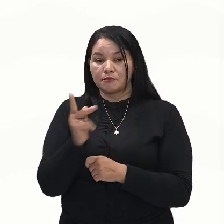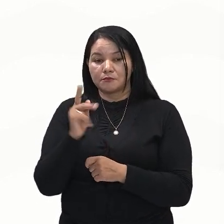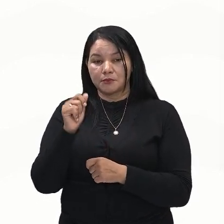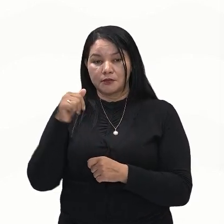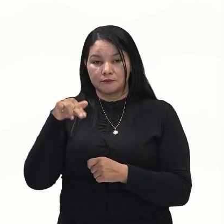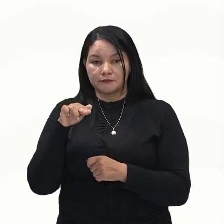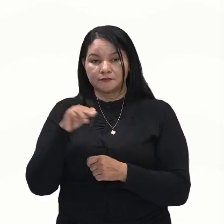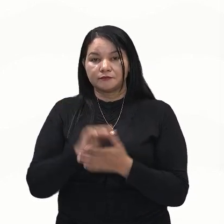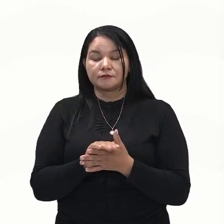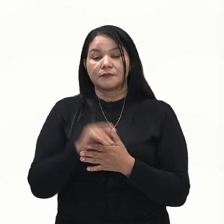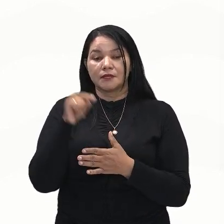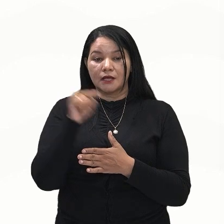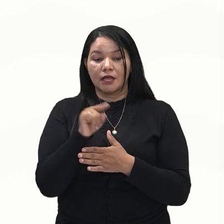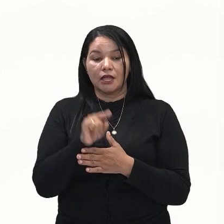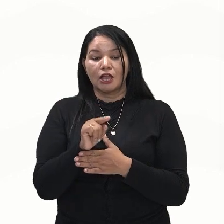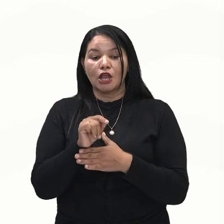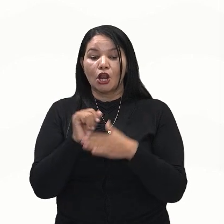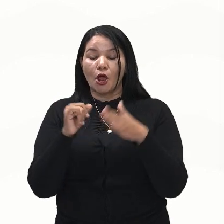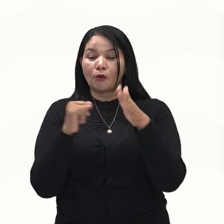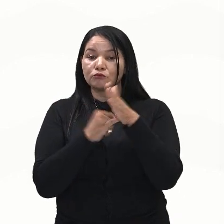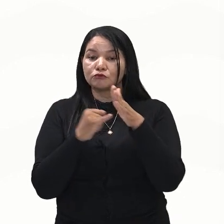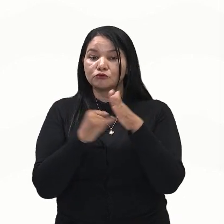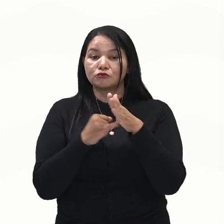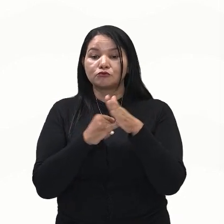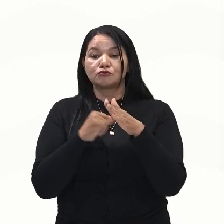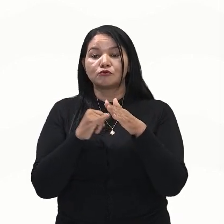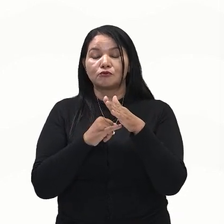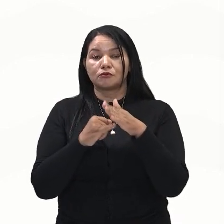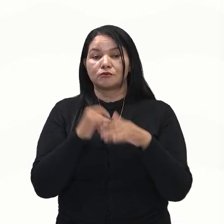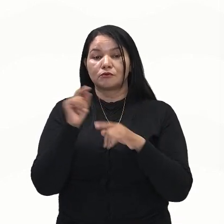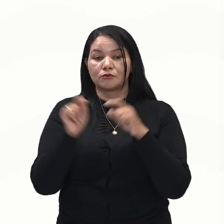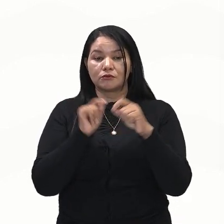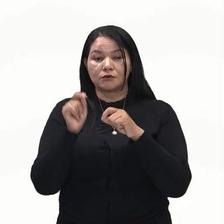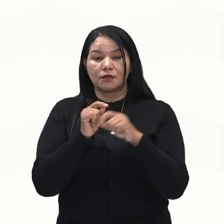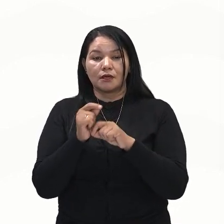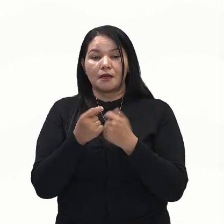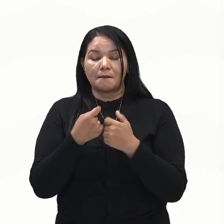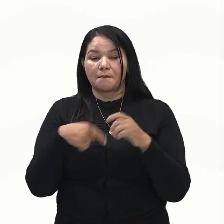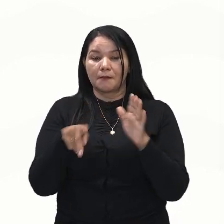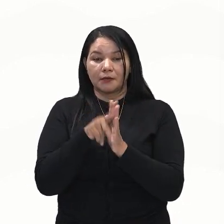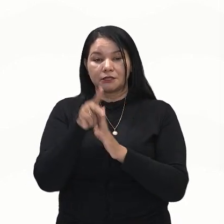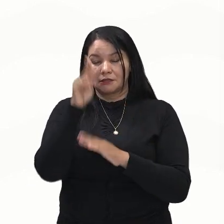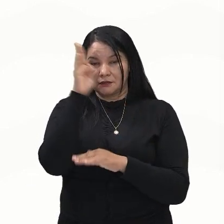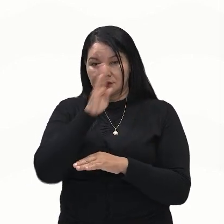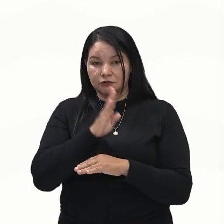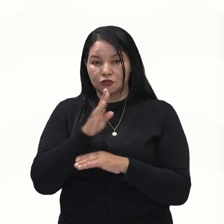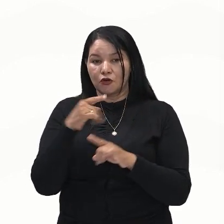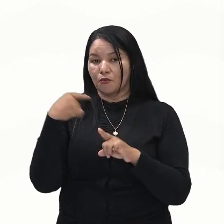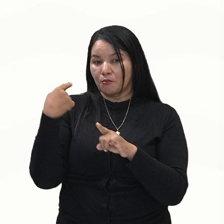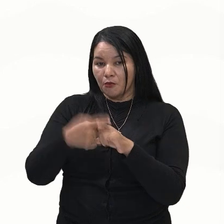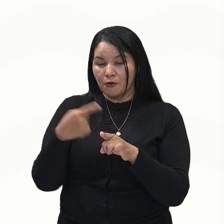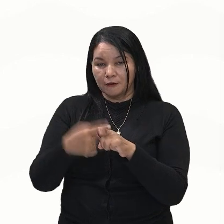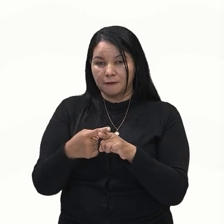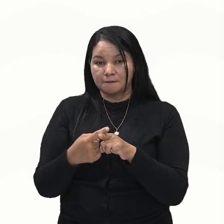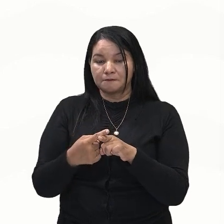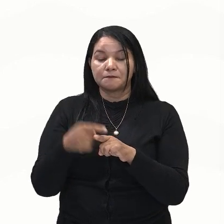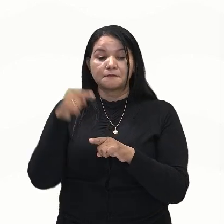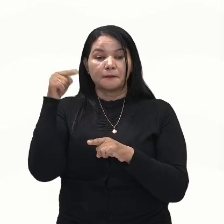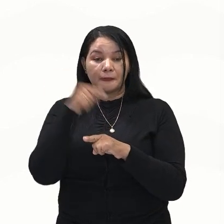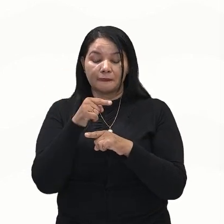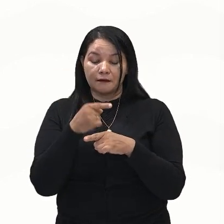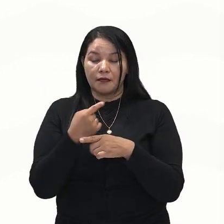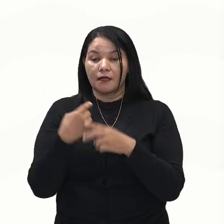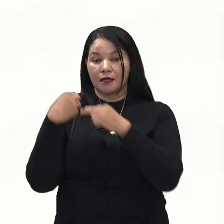ser um instituto de patrimônio histórico e artístico nacional. Por quê? Ele passa a ser